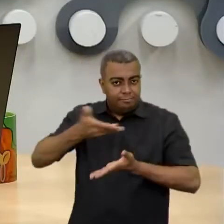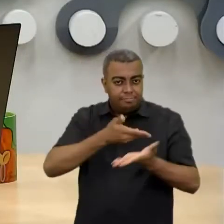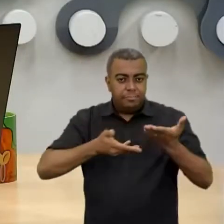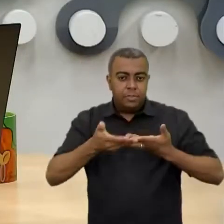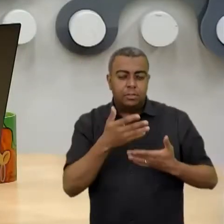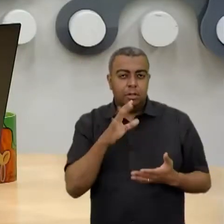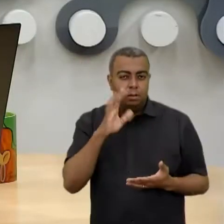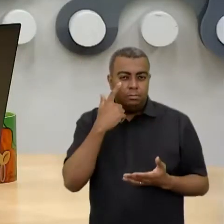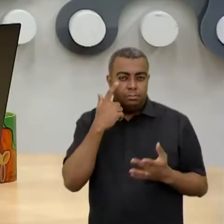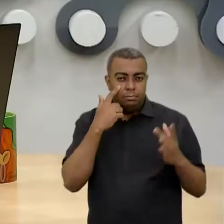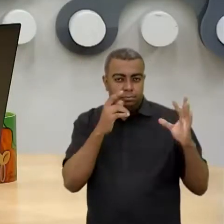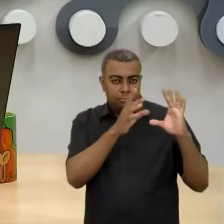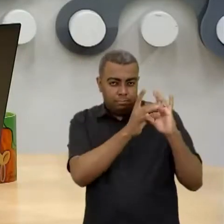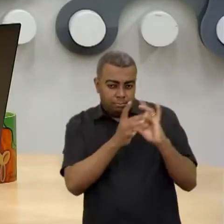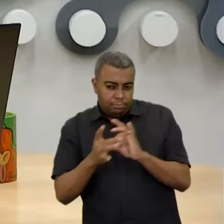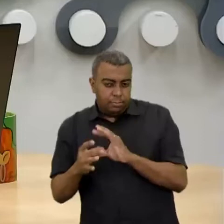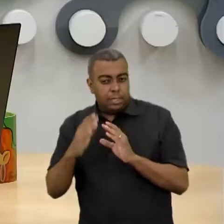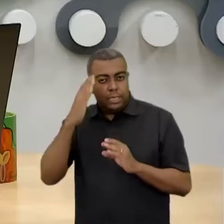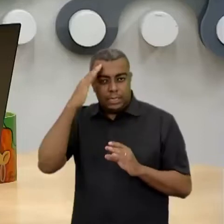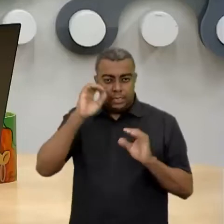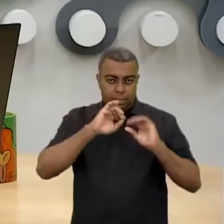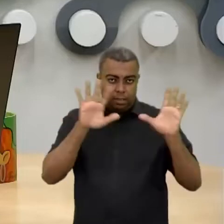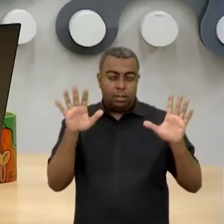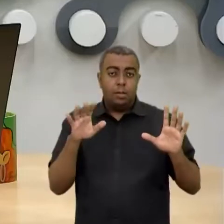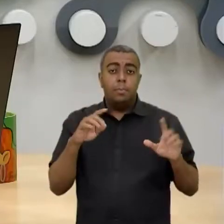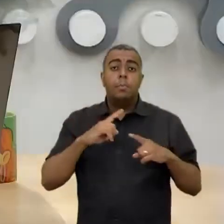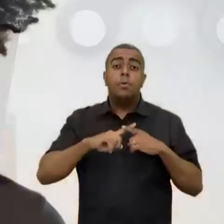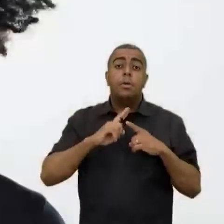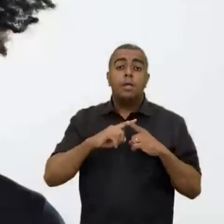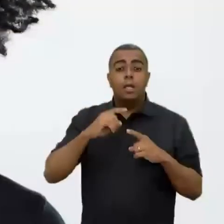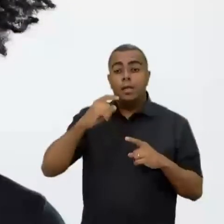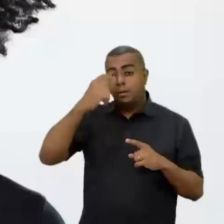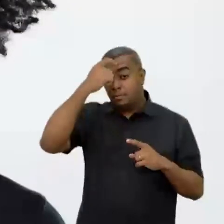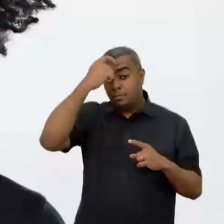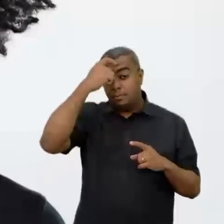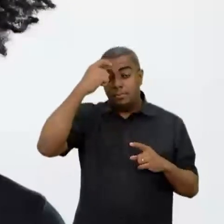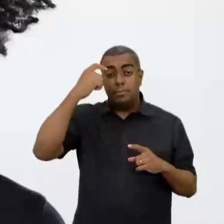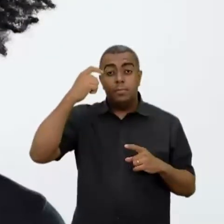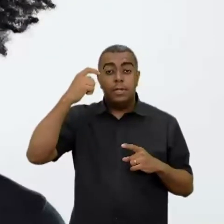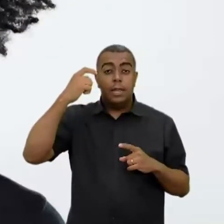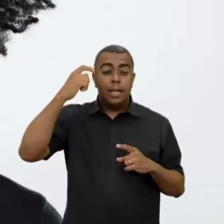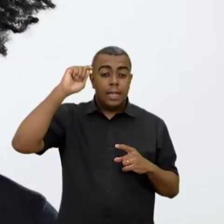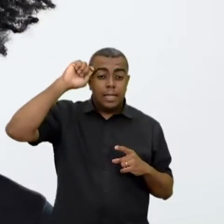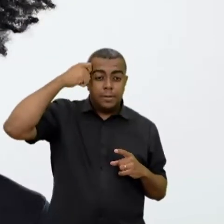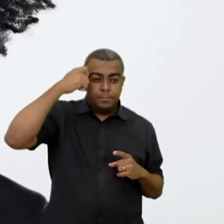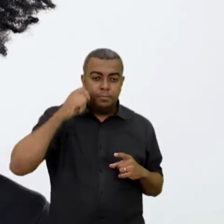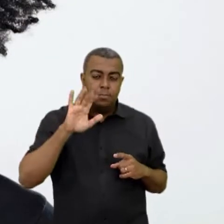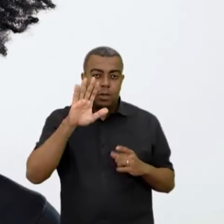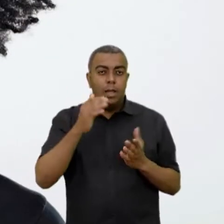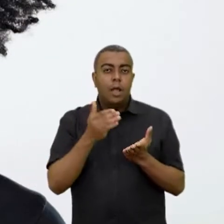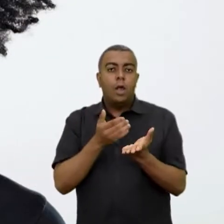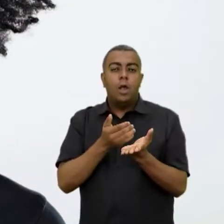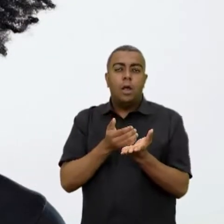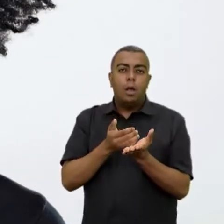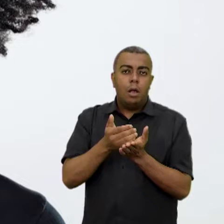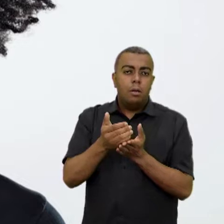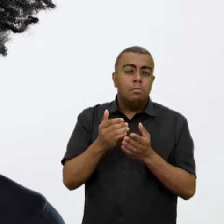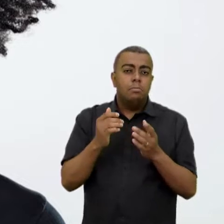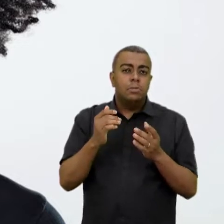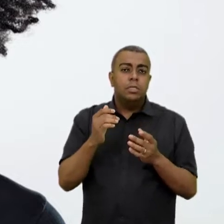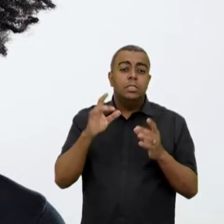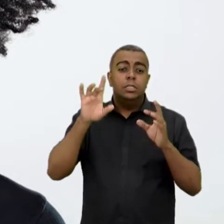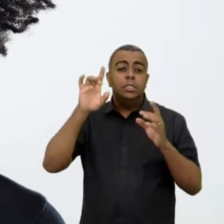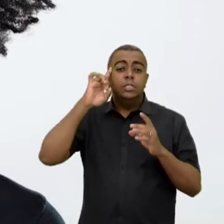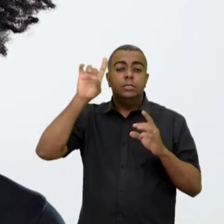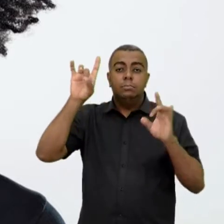assim, uma contextualização breve para a gente falar o porquê do Dia da Consciência Negra. Dá uma olhadinha lá na tela. Podemos dizer que essa data ela celebra